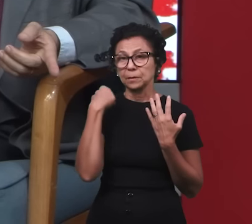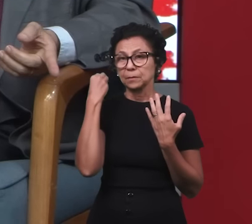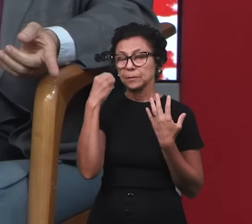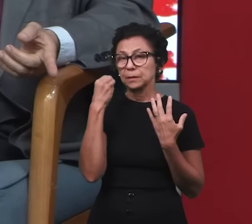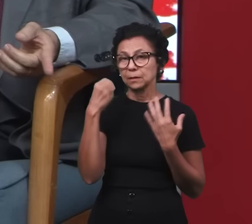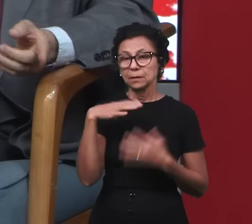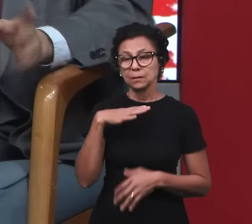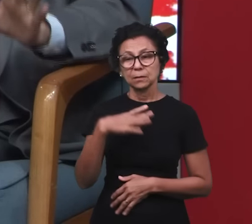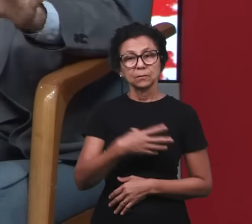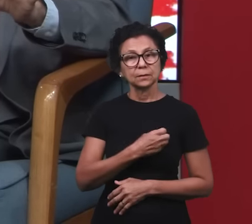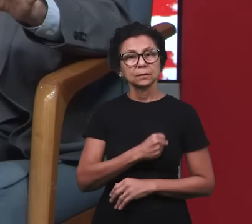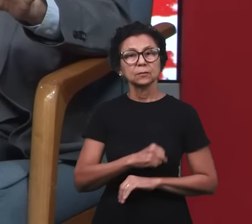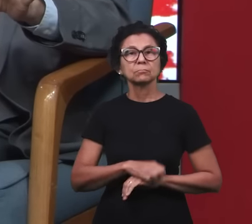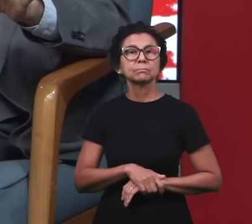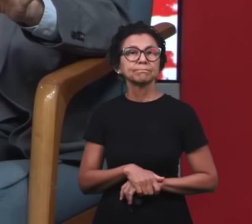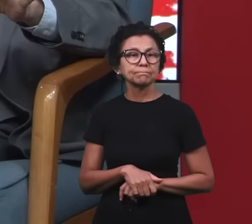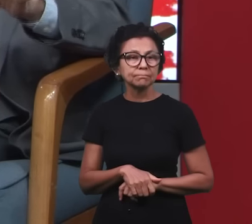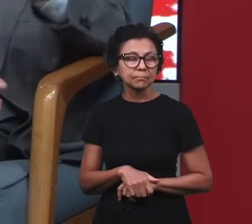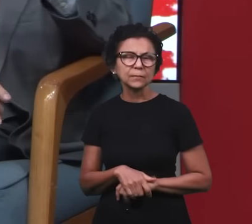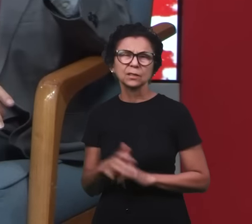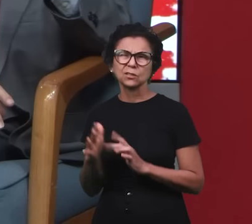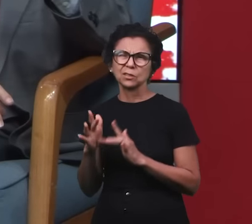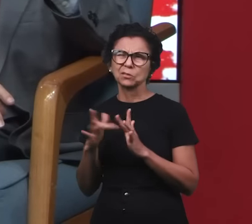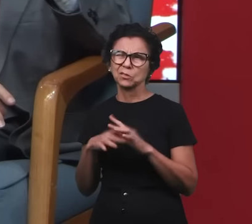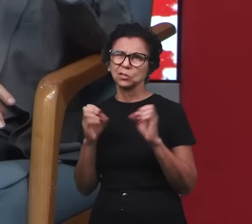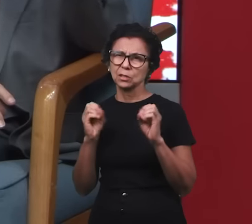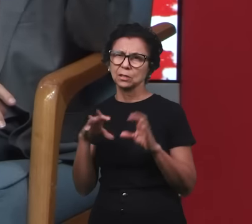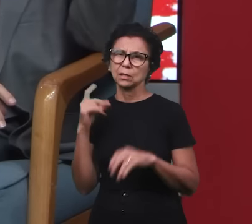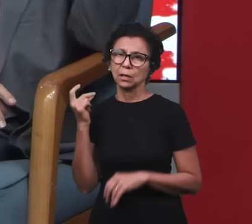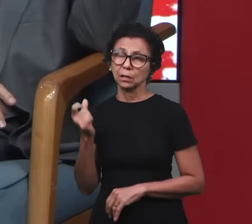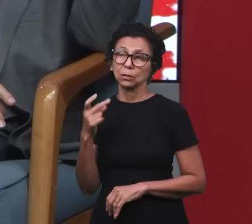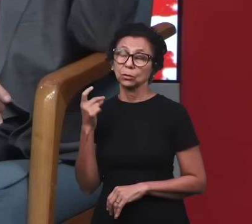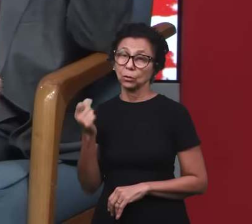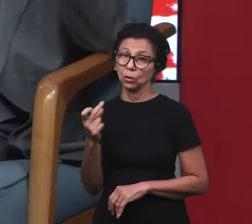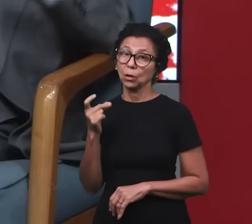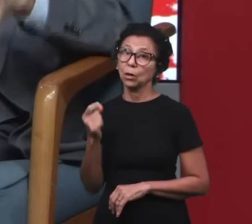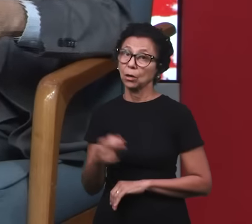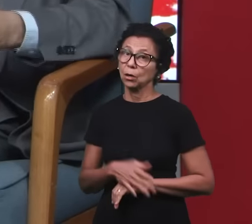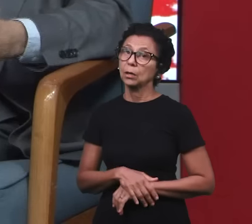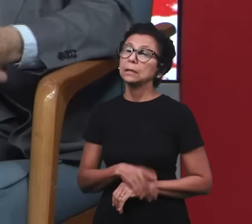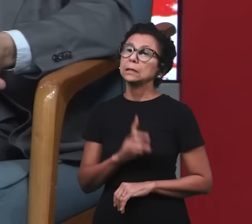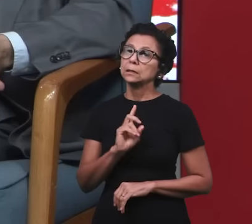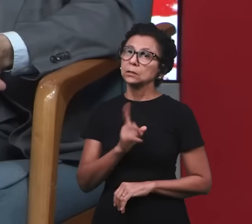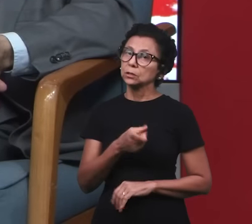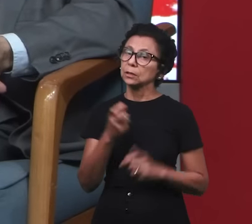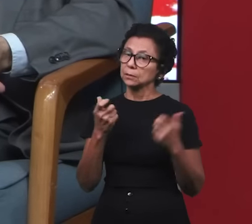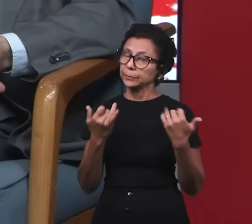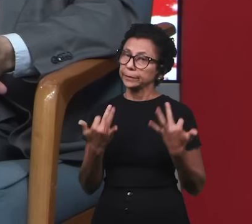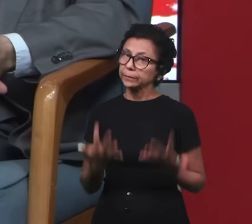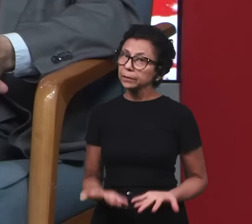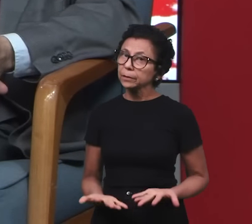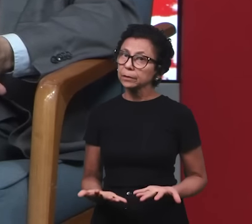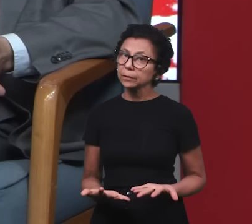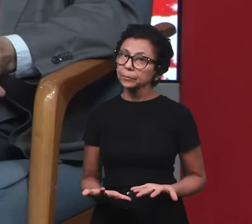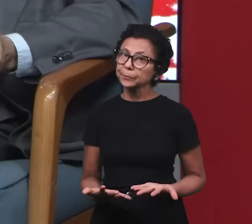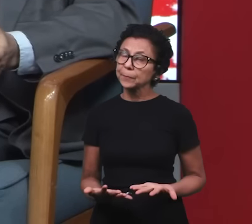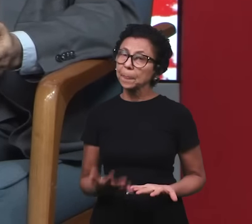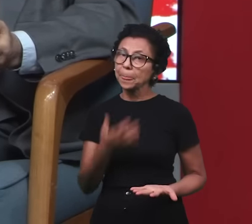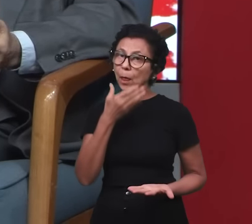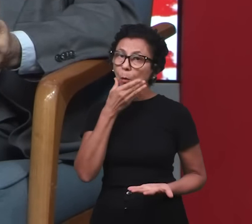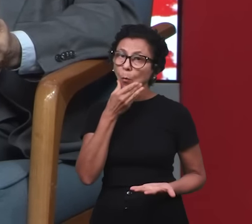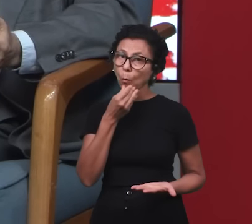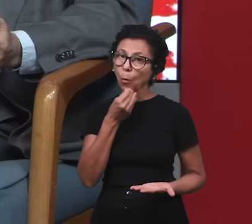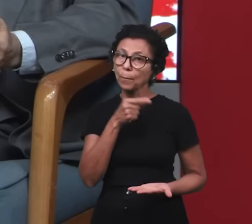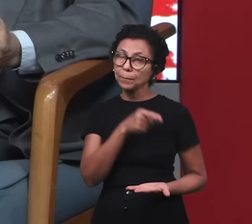foi salvação. Jesus já tinha ensinado isso e nós já falamos sobre isso quando falamos sobre a cura do paralítico